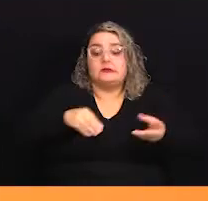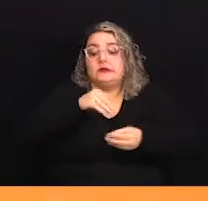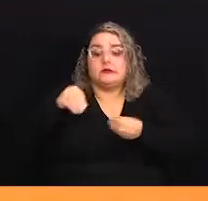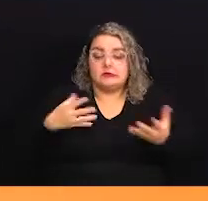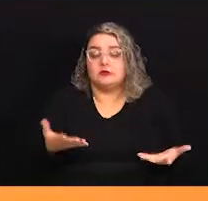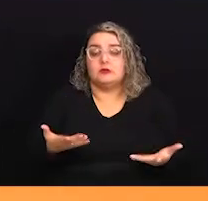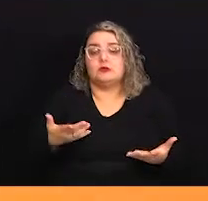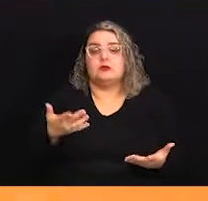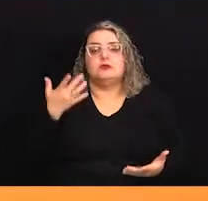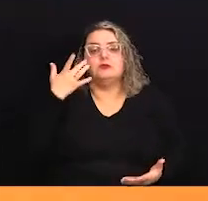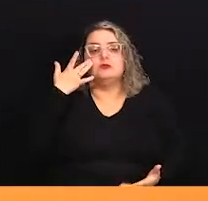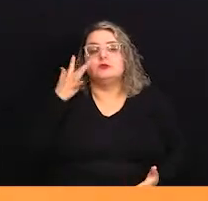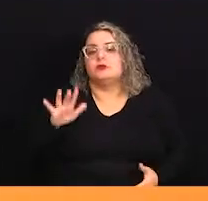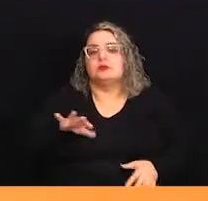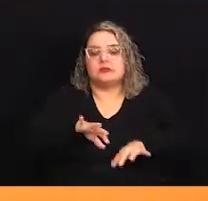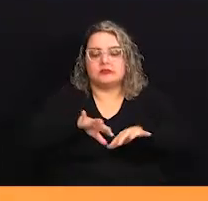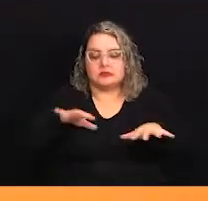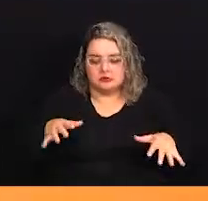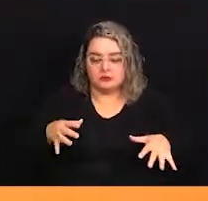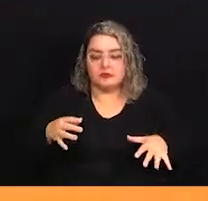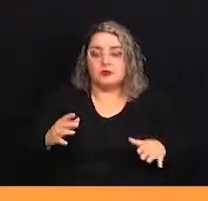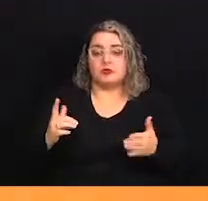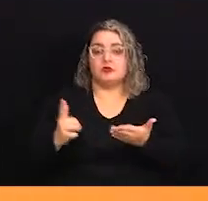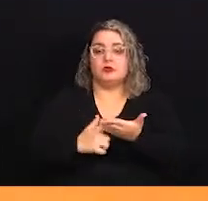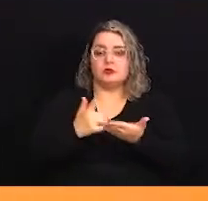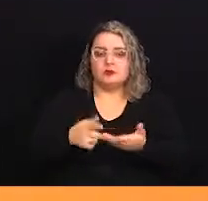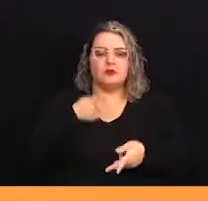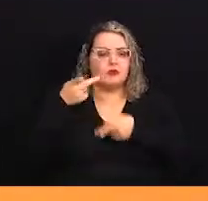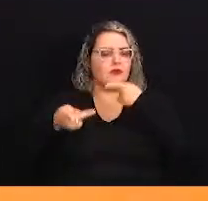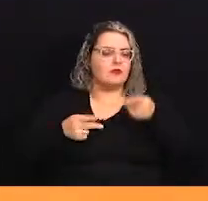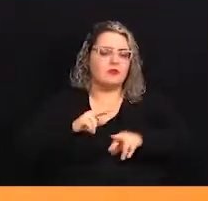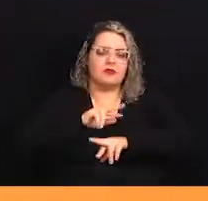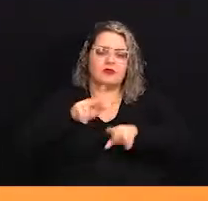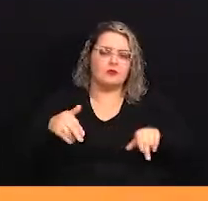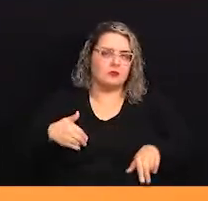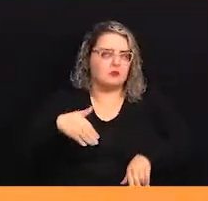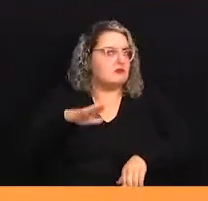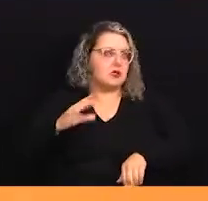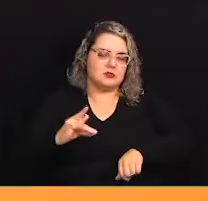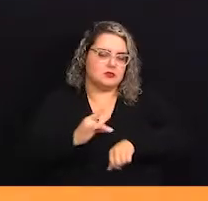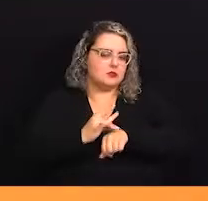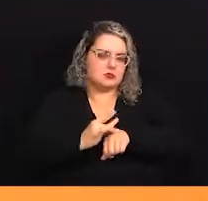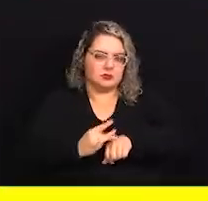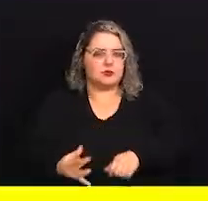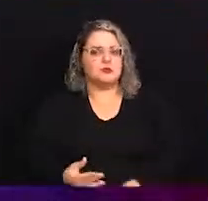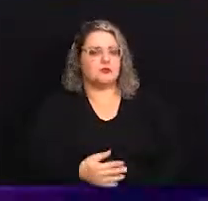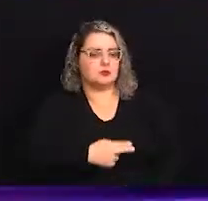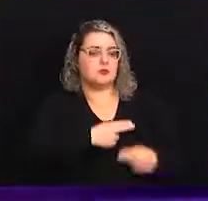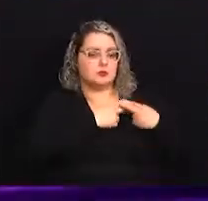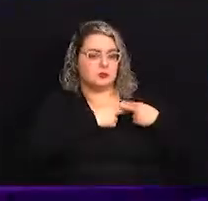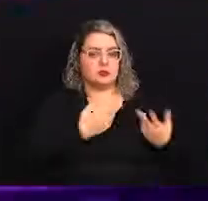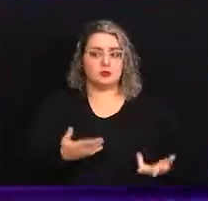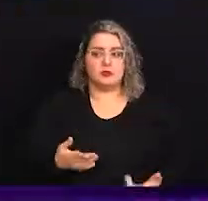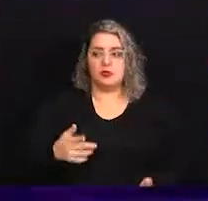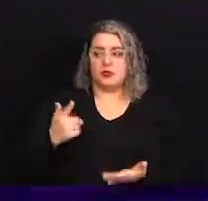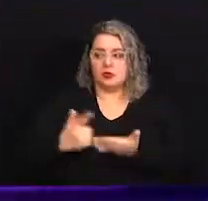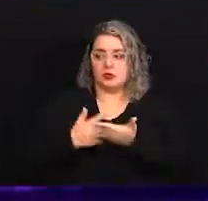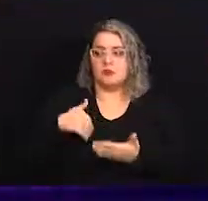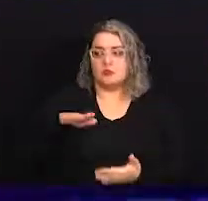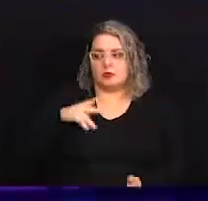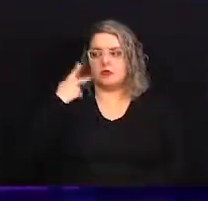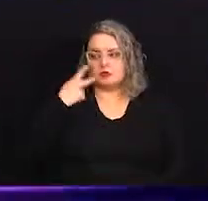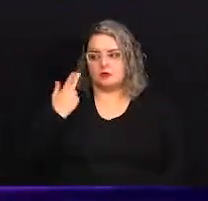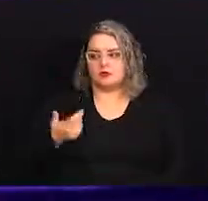ainda esse discernimento. Então acho que o Sozinha fala de muitas coisas para além do luto. É um livro bastante político também, é o meu livro mais